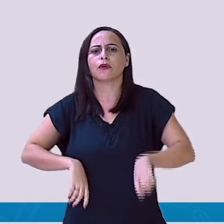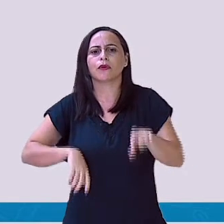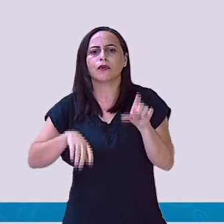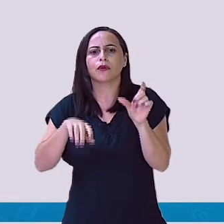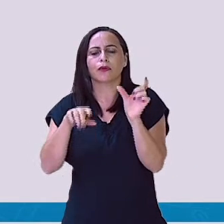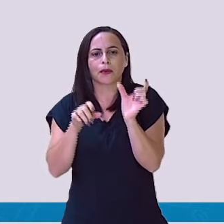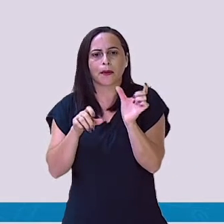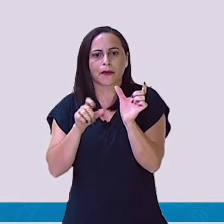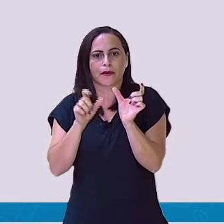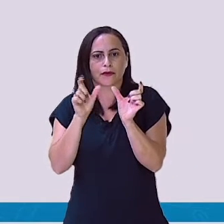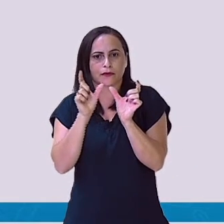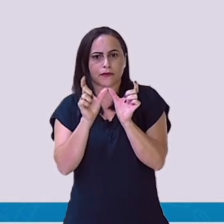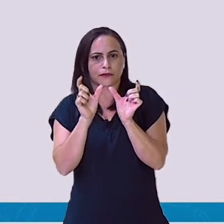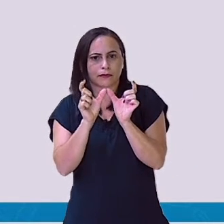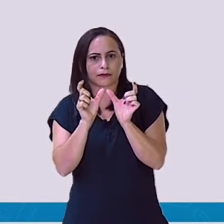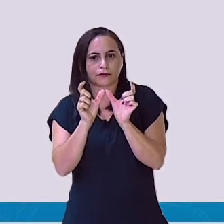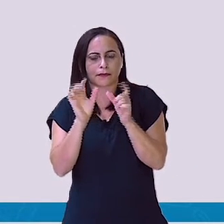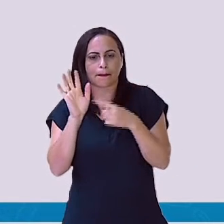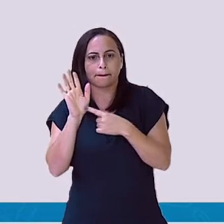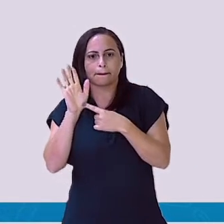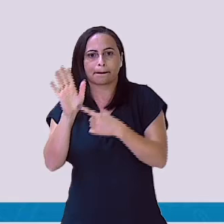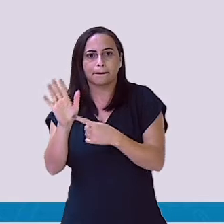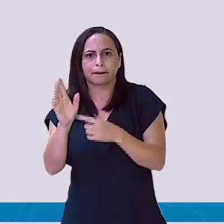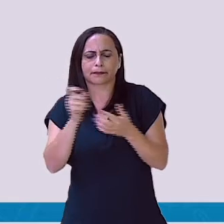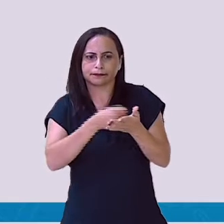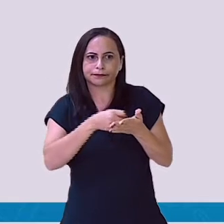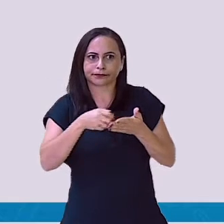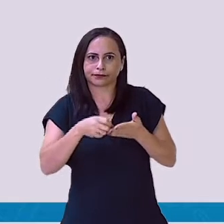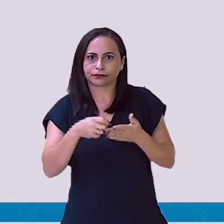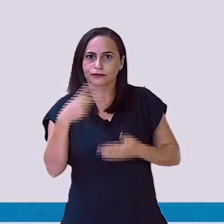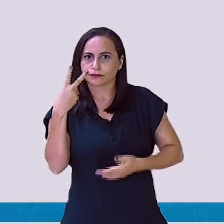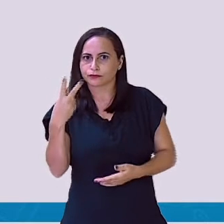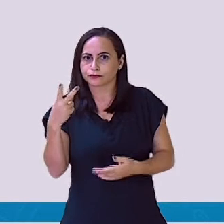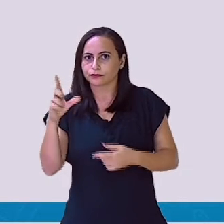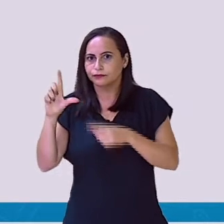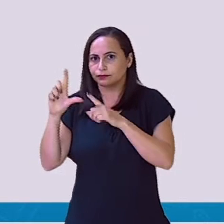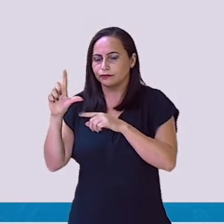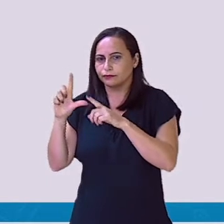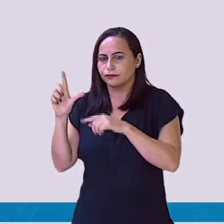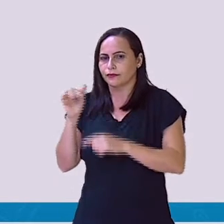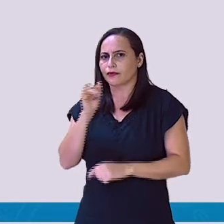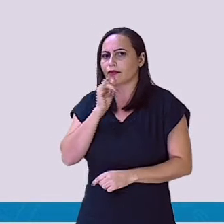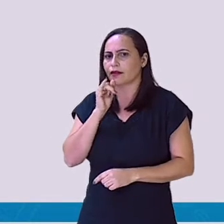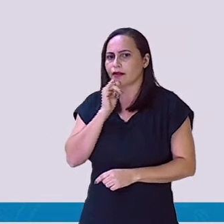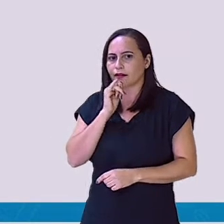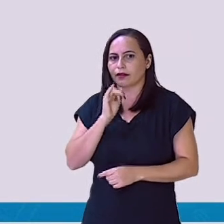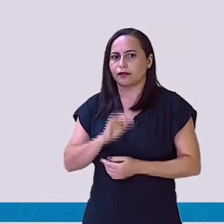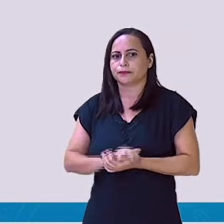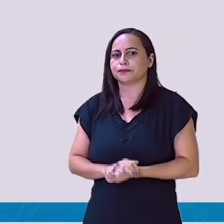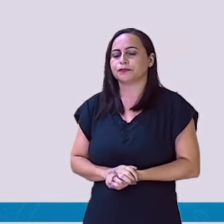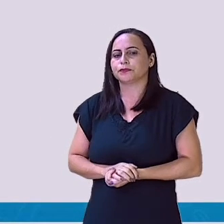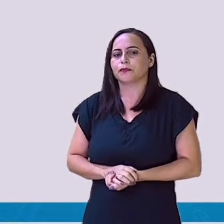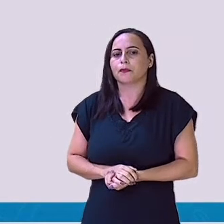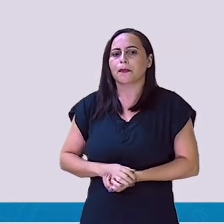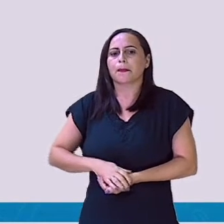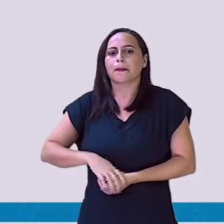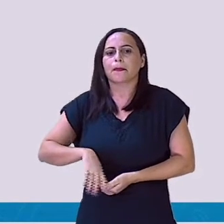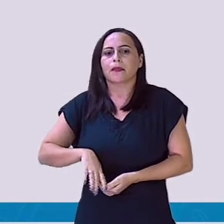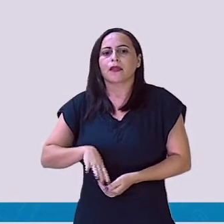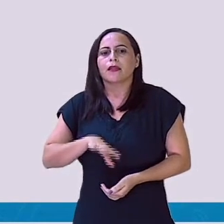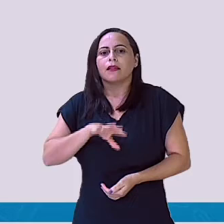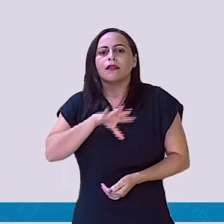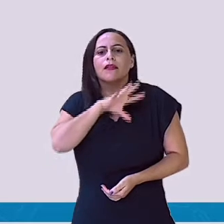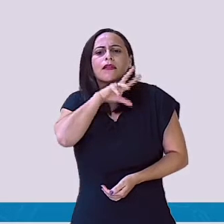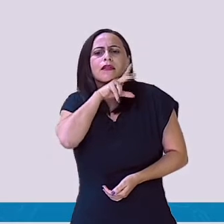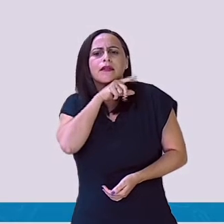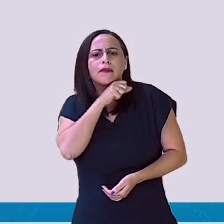por 2 letras. Por exemplo, bicho possui 4 fonemas e 5